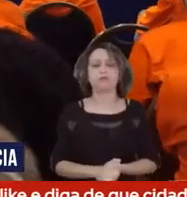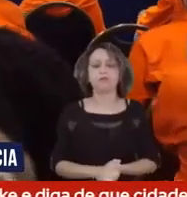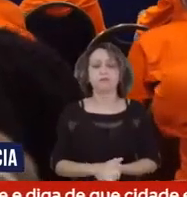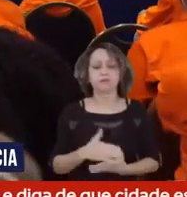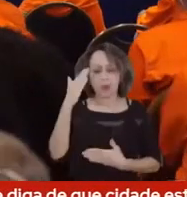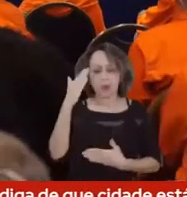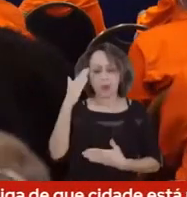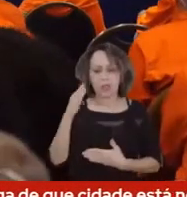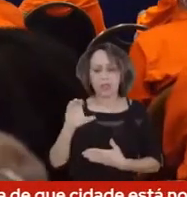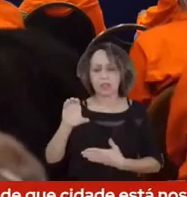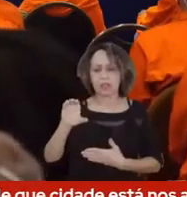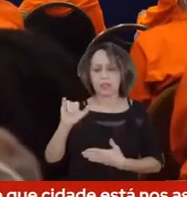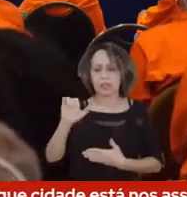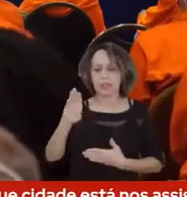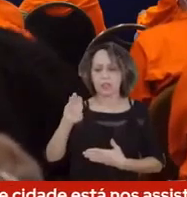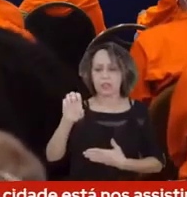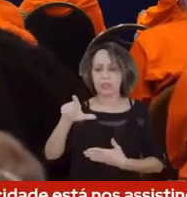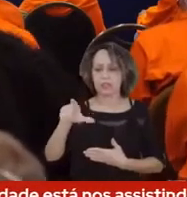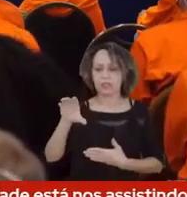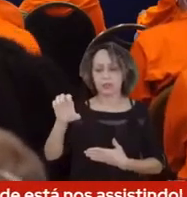Muito bom.